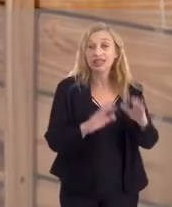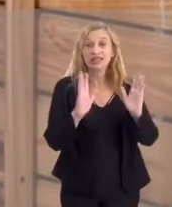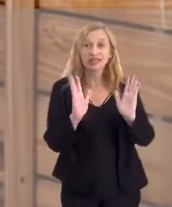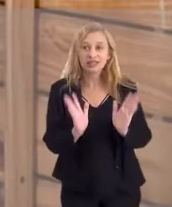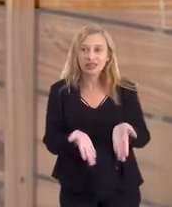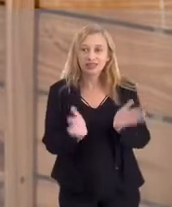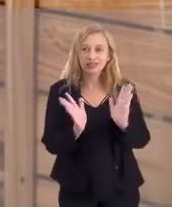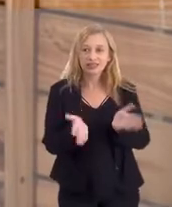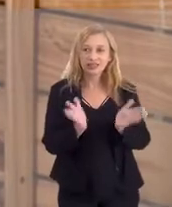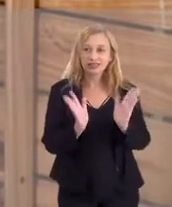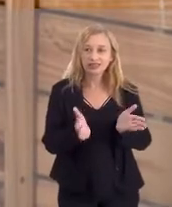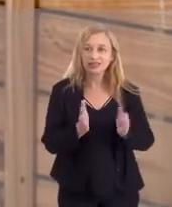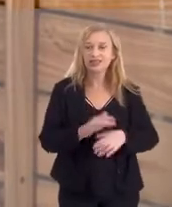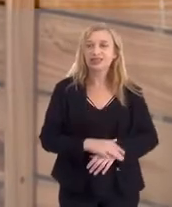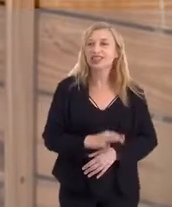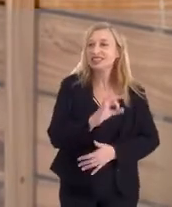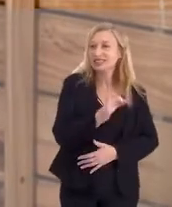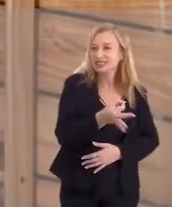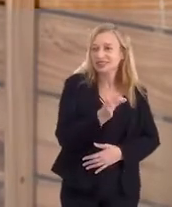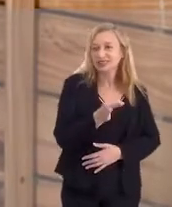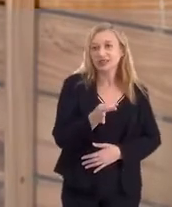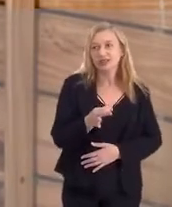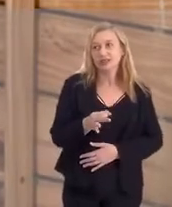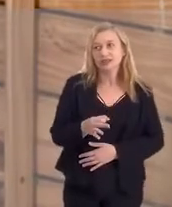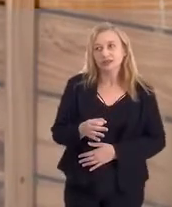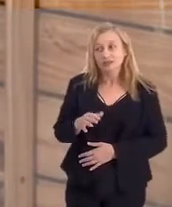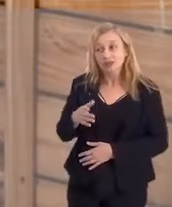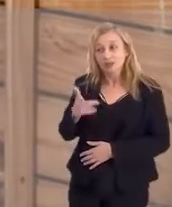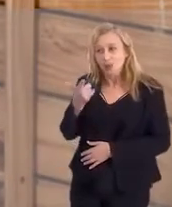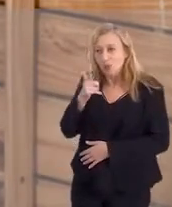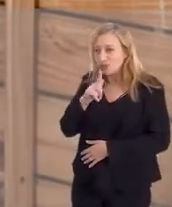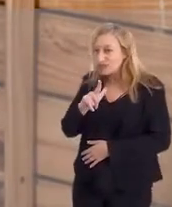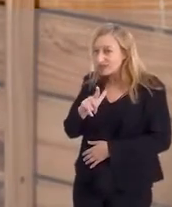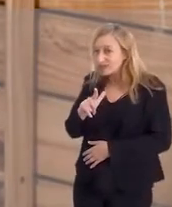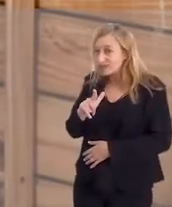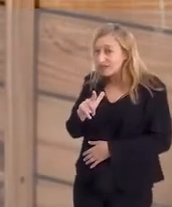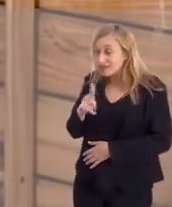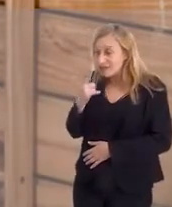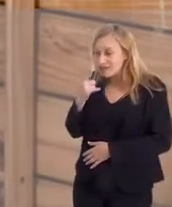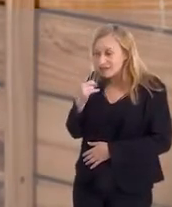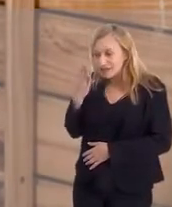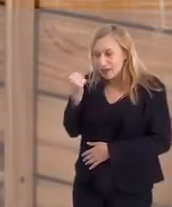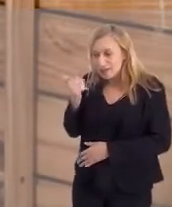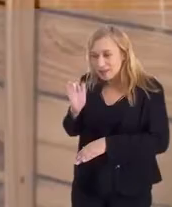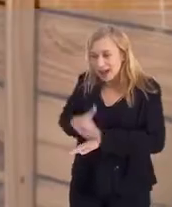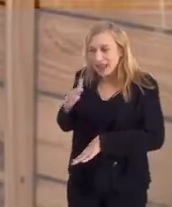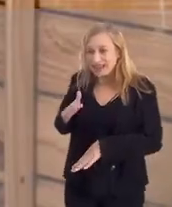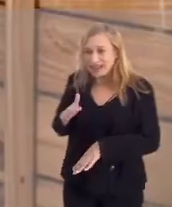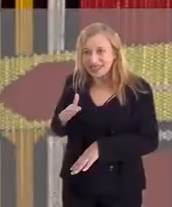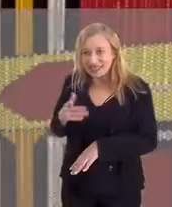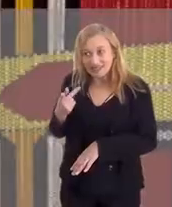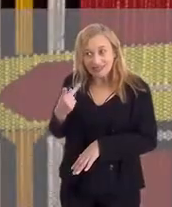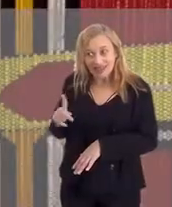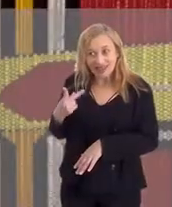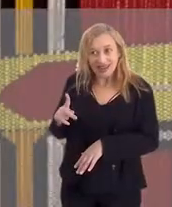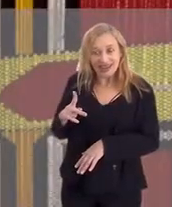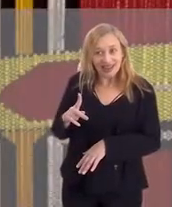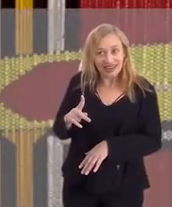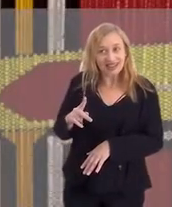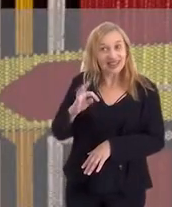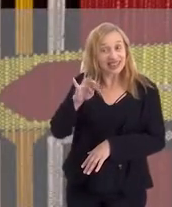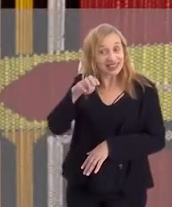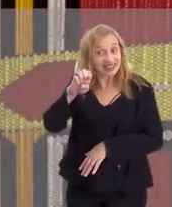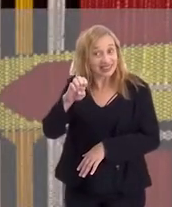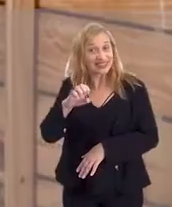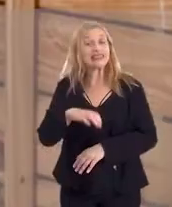Voltamos. E agora, com certeza, nós vamos tirar alguma coisa, nem que a gente vá espremendo da